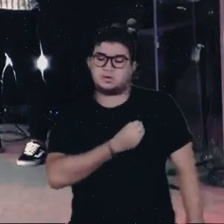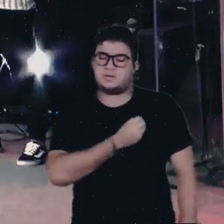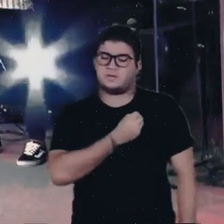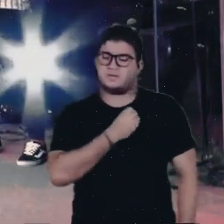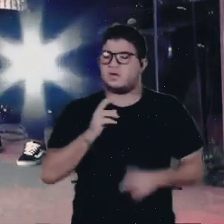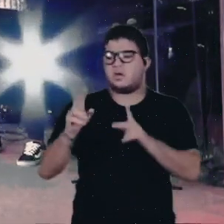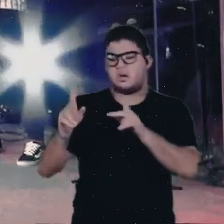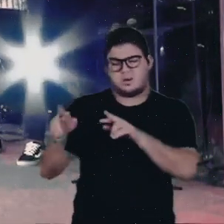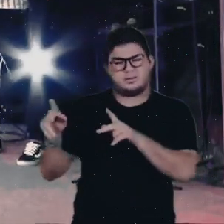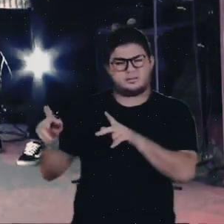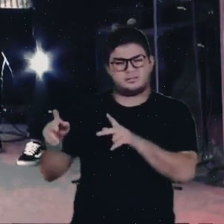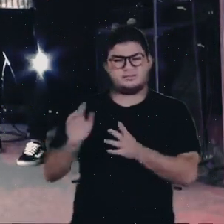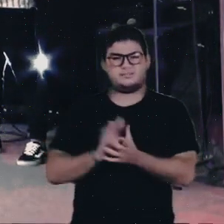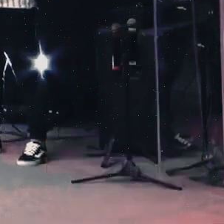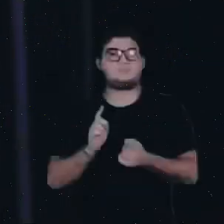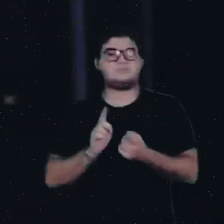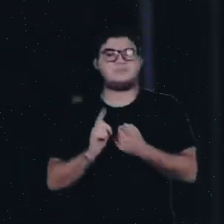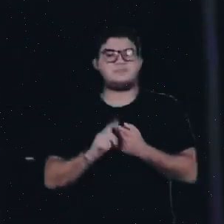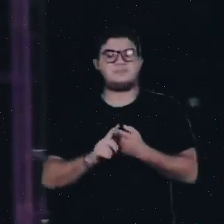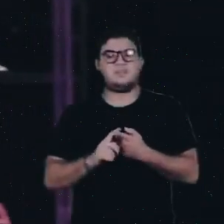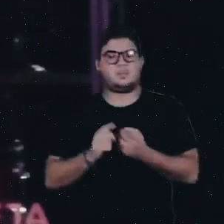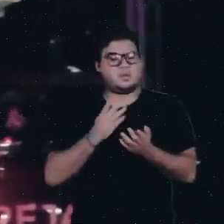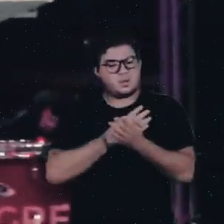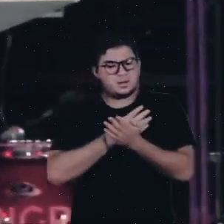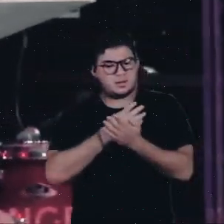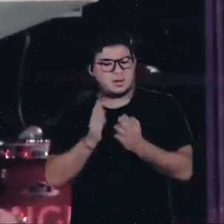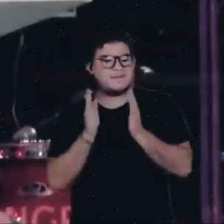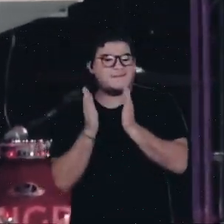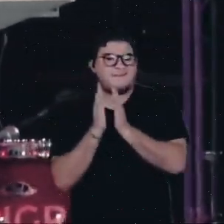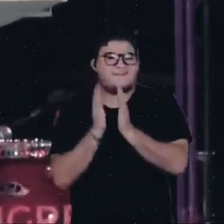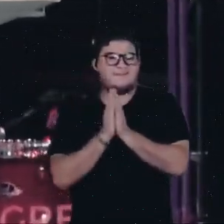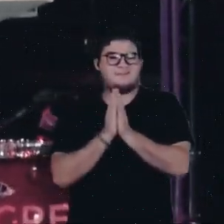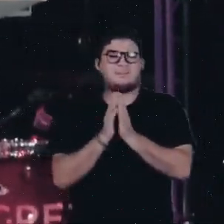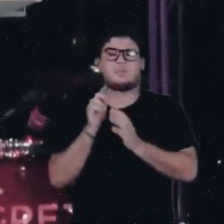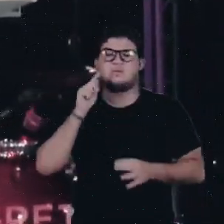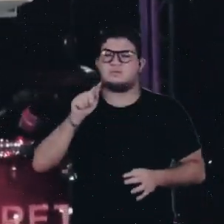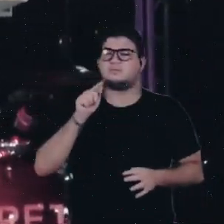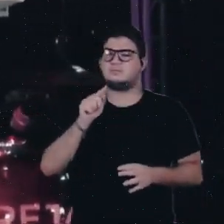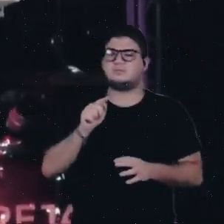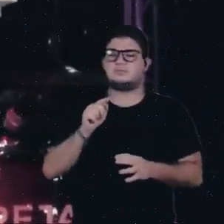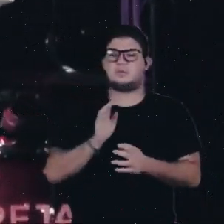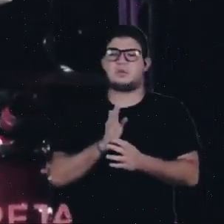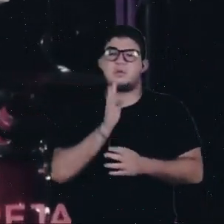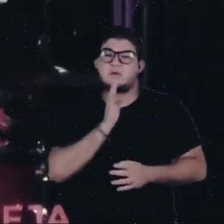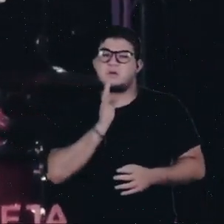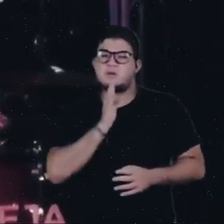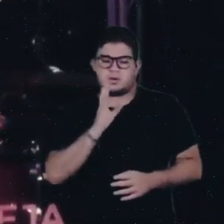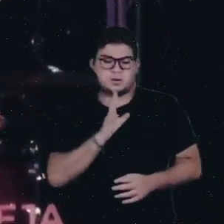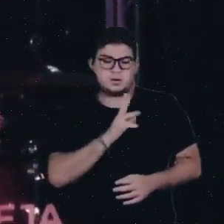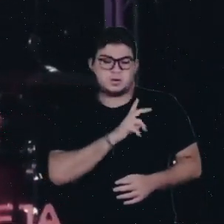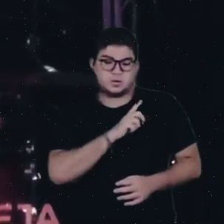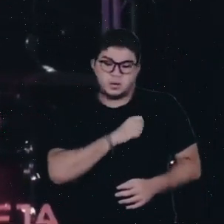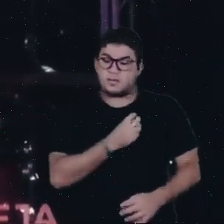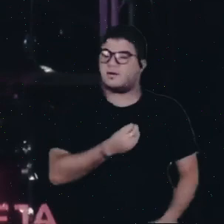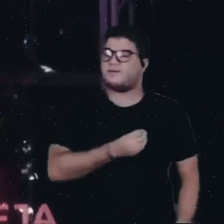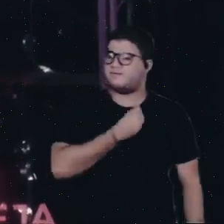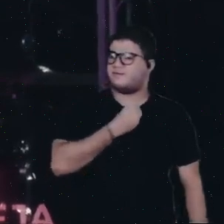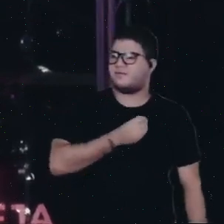diferente. Por isso que eu no início disse assim, minha oração é essa, que você não só conheça, você